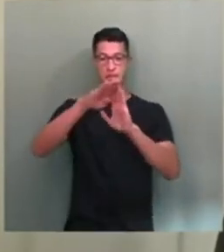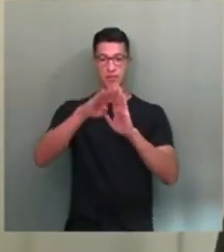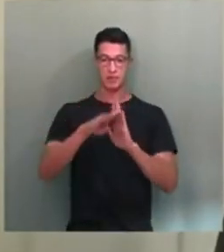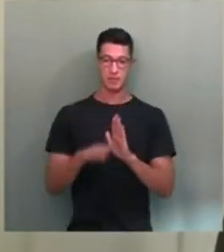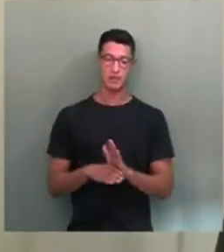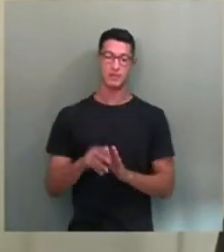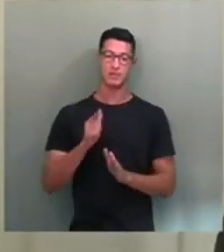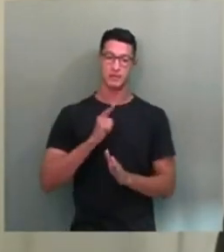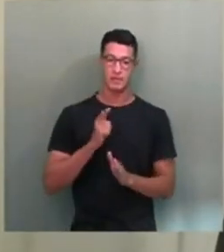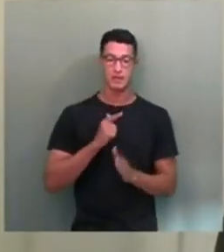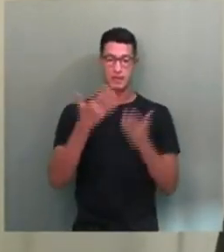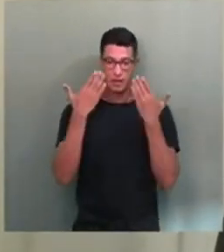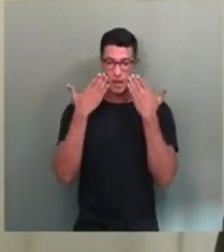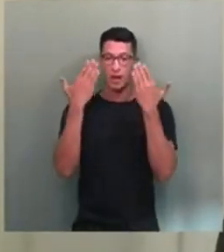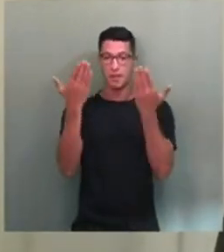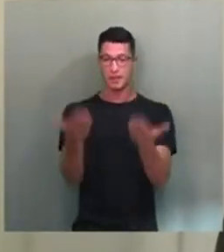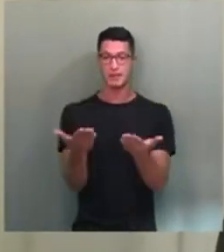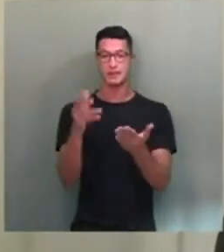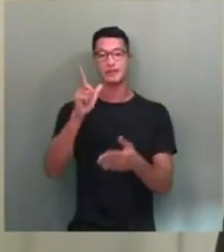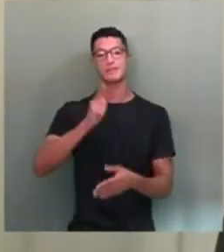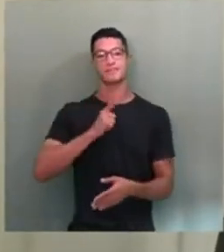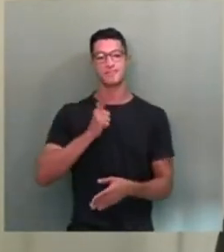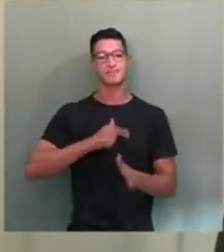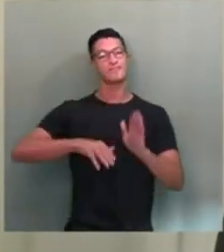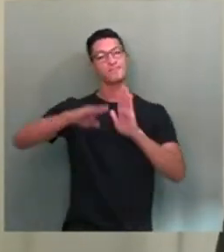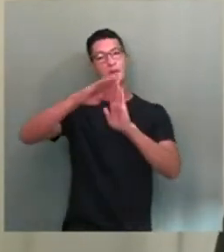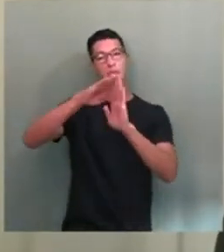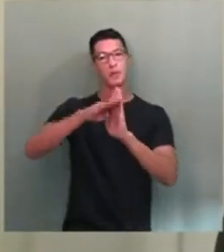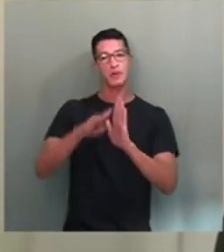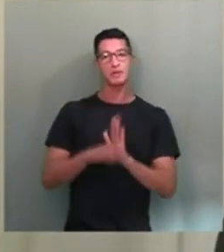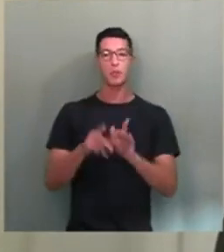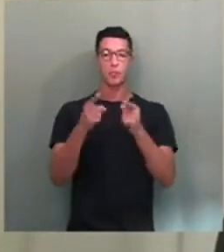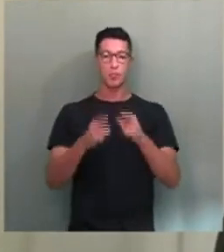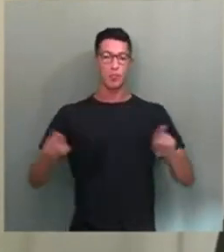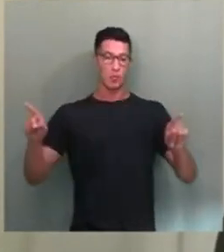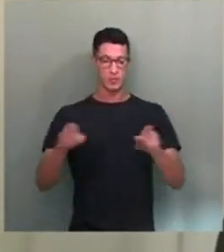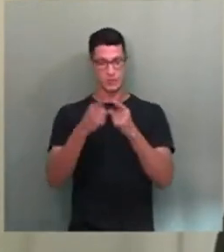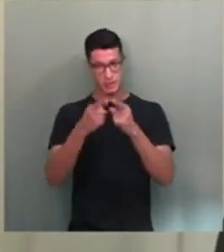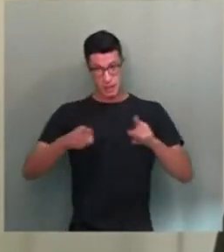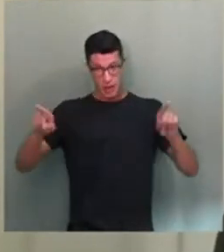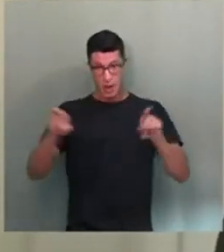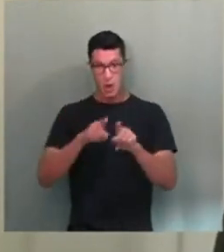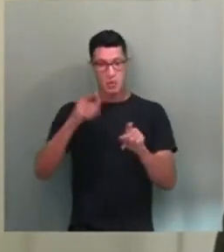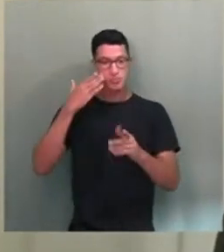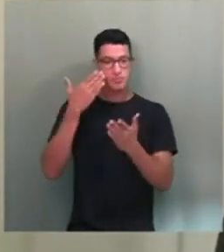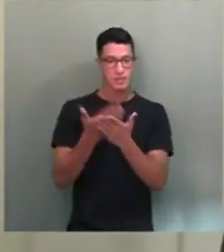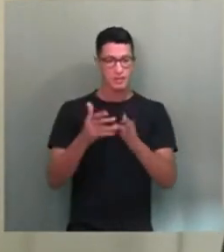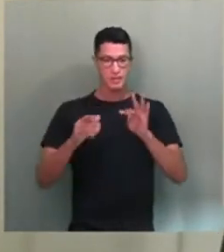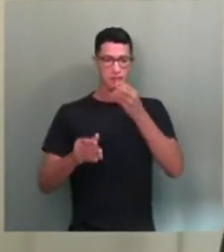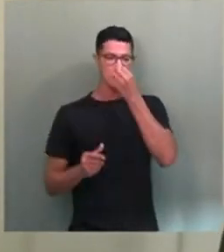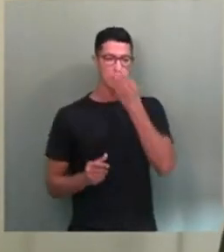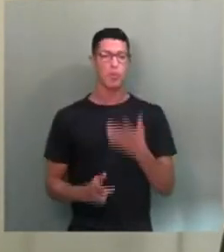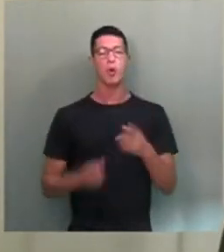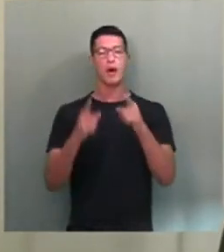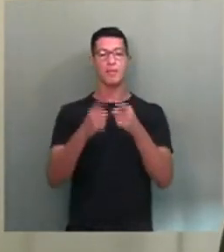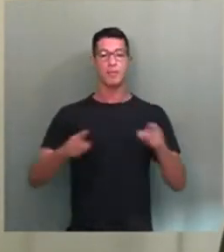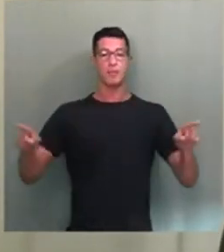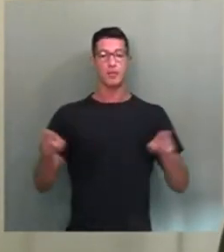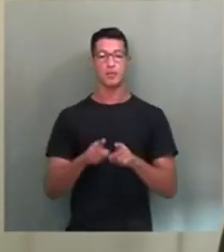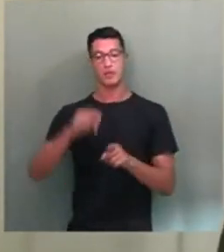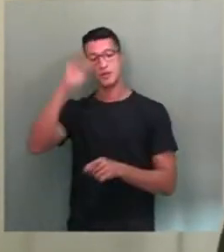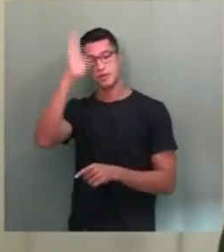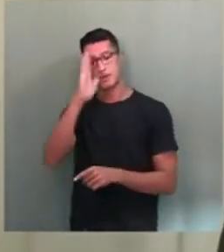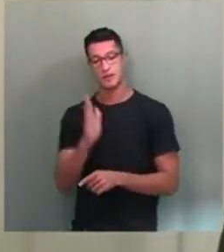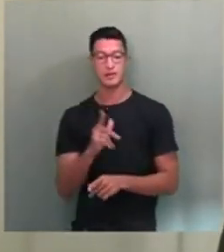né, que apresenta, tem uma programação musical que privilegia a boa música brasileira e